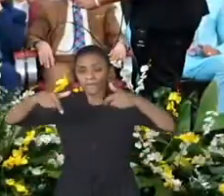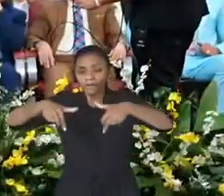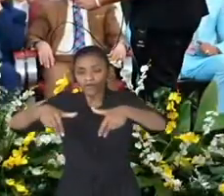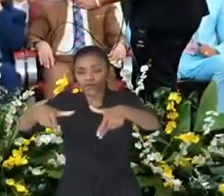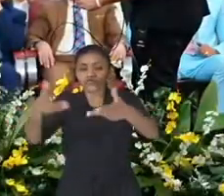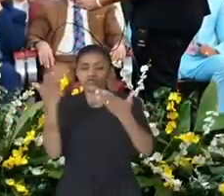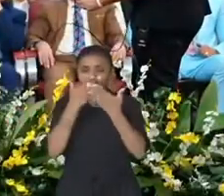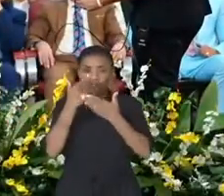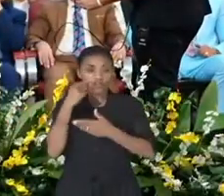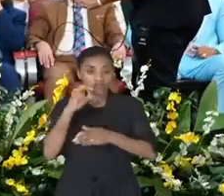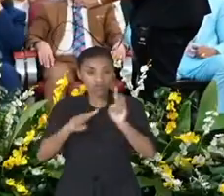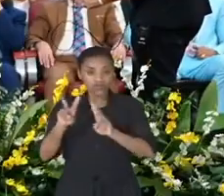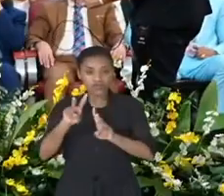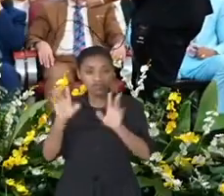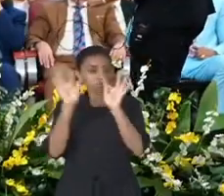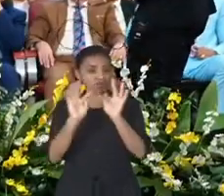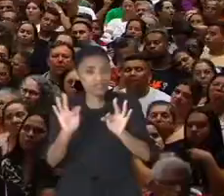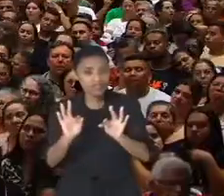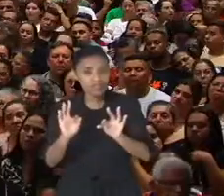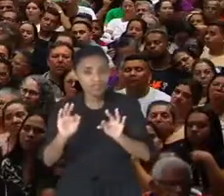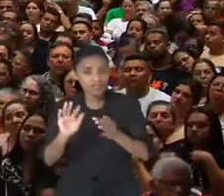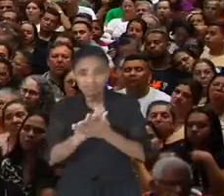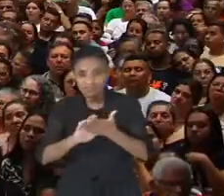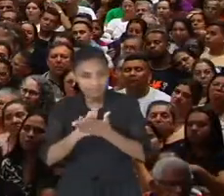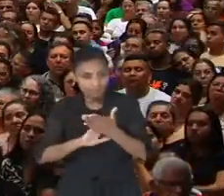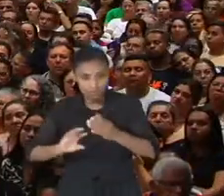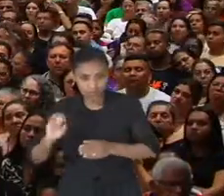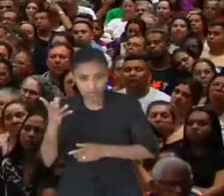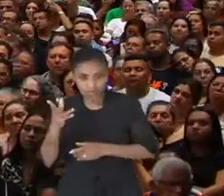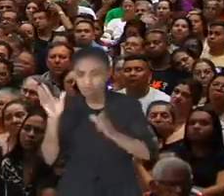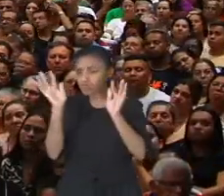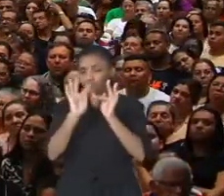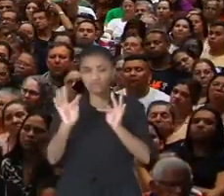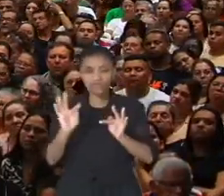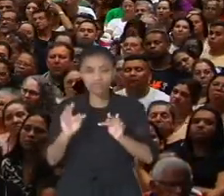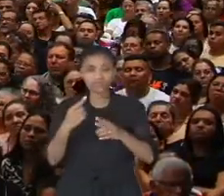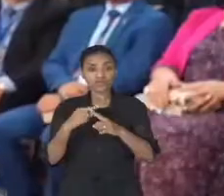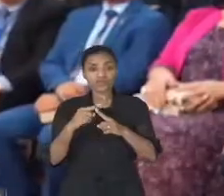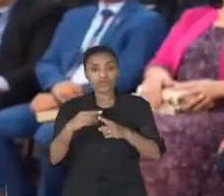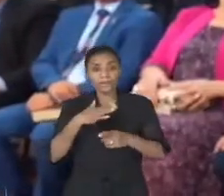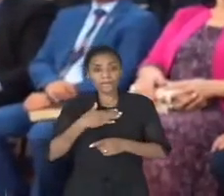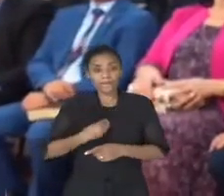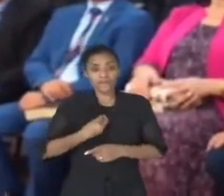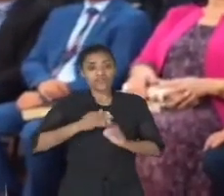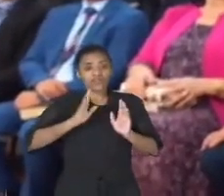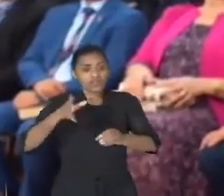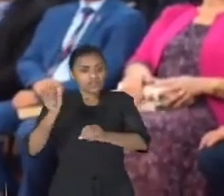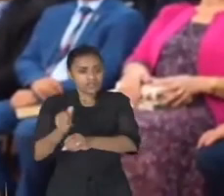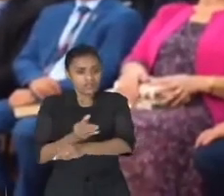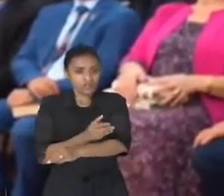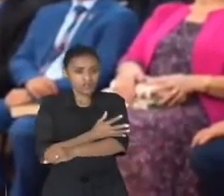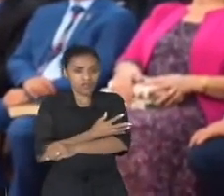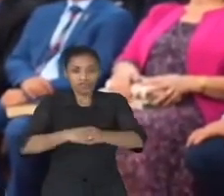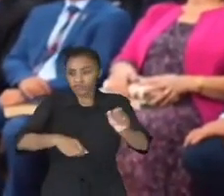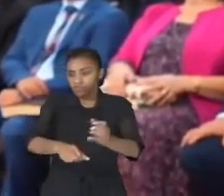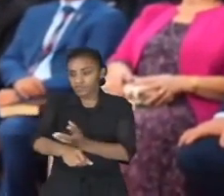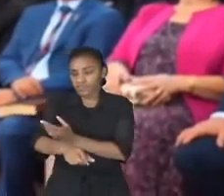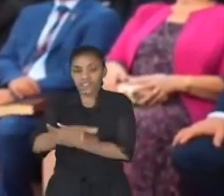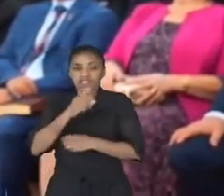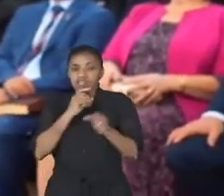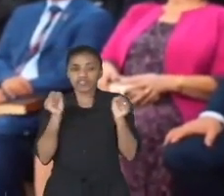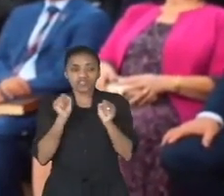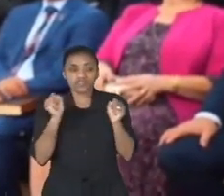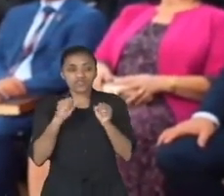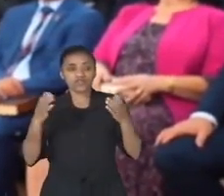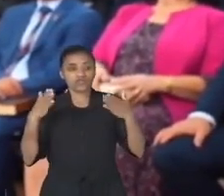já estou muito feliz. Porque esse corpo, essa carcaça que está envelhecendo, já se arrepiou umas 4 vezes. E não é arrepio de frio, nem de